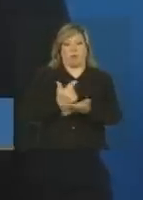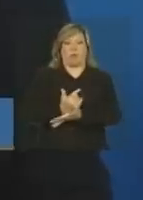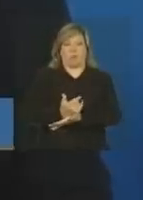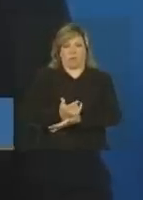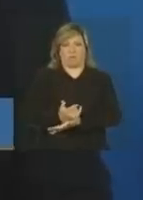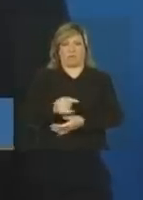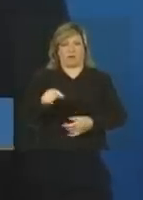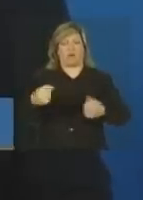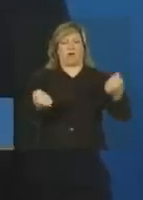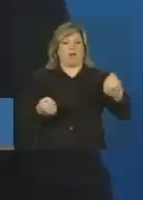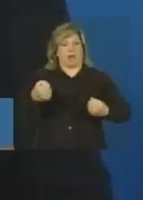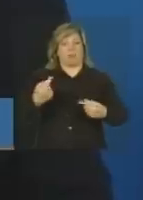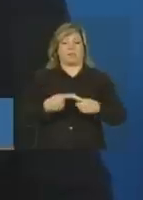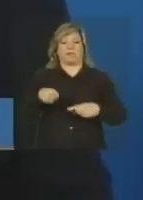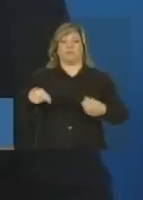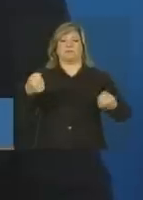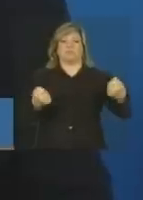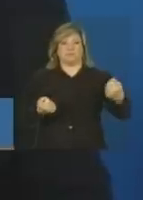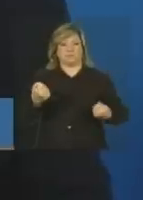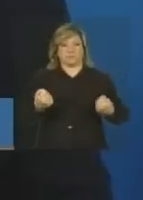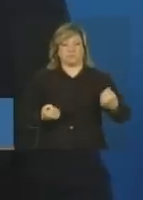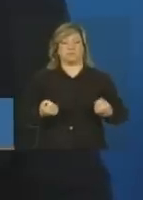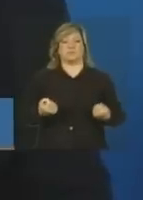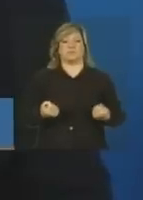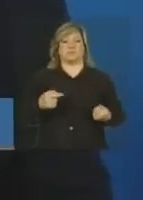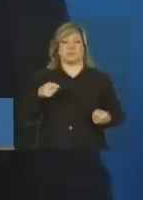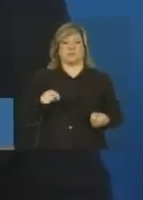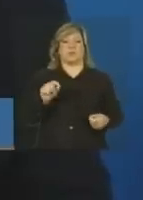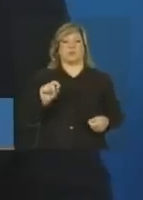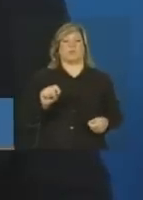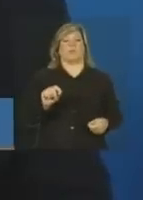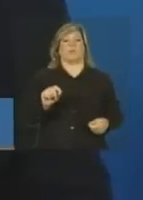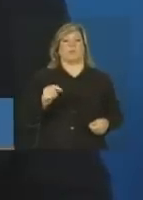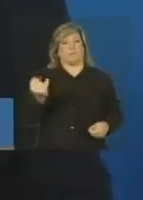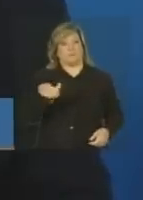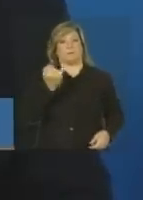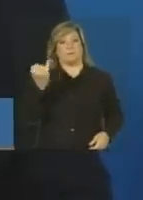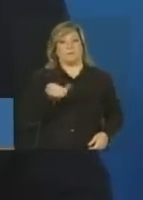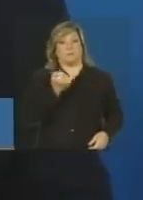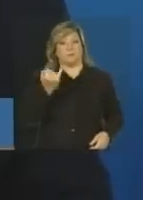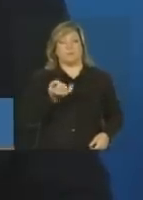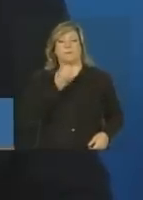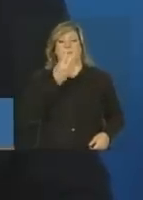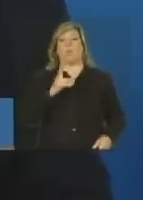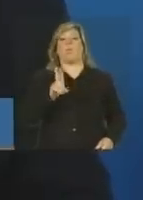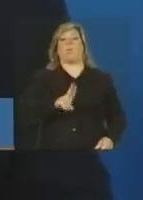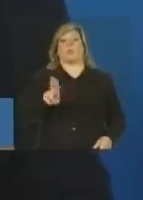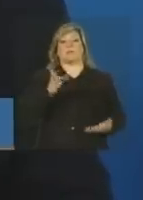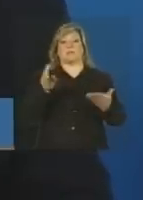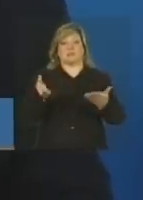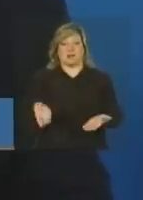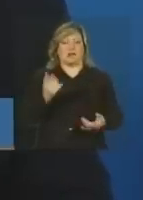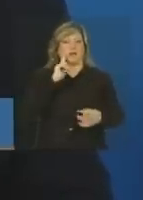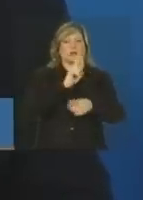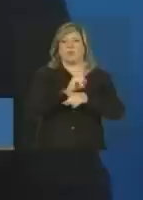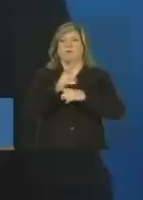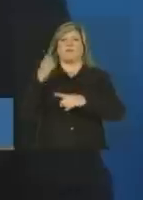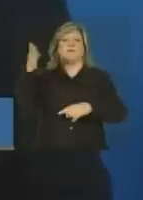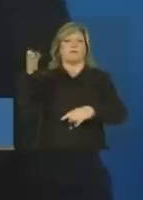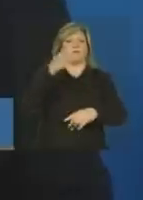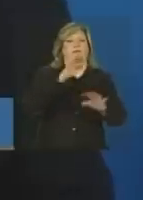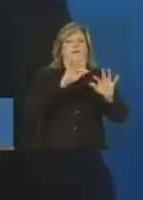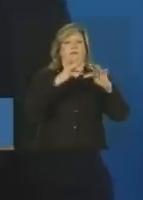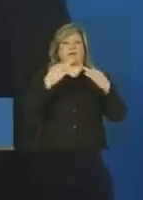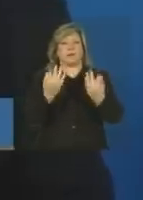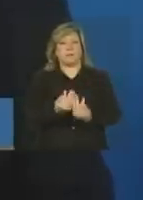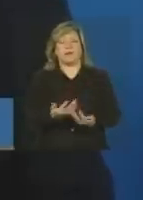porque o veículo é um bem que é bem utilizado na gestão do programa, fazer acompanhamento das famílias,